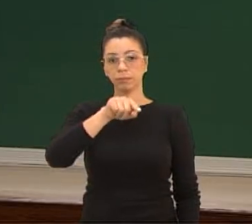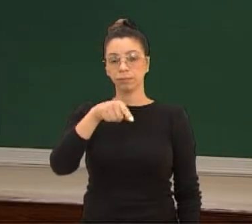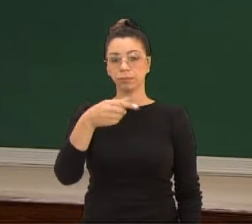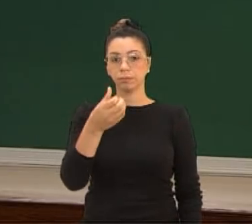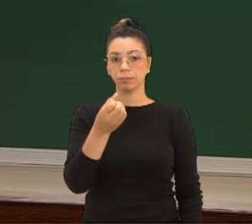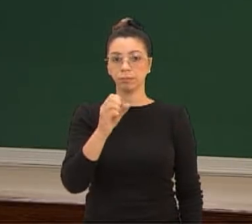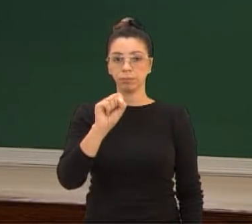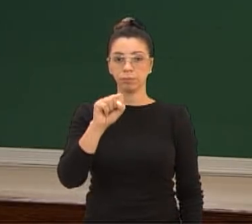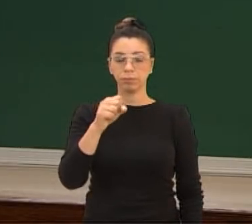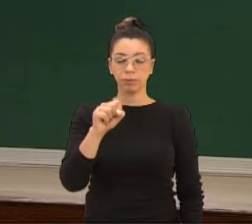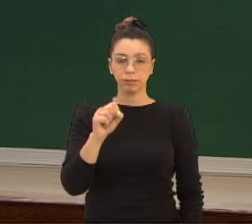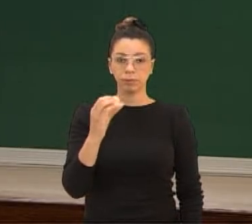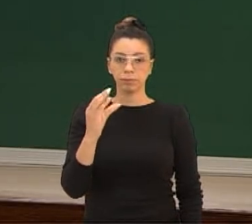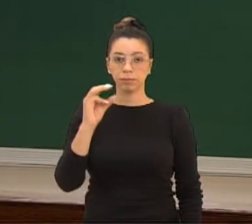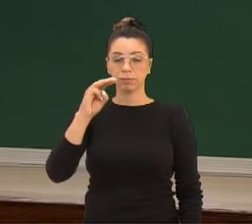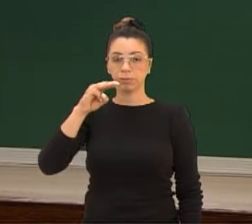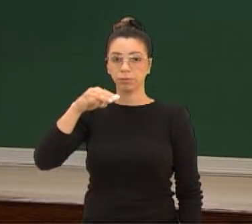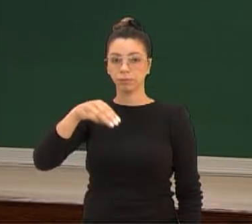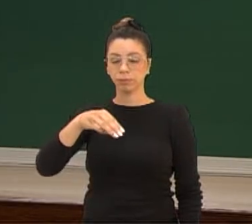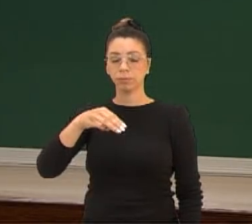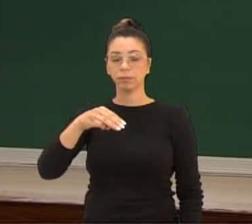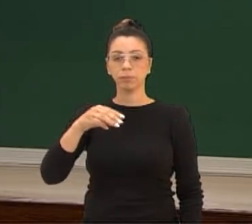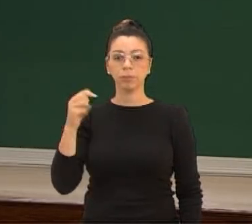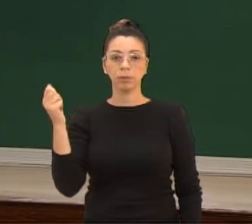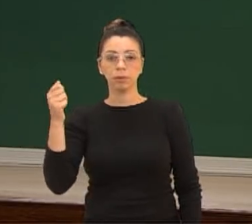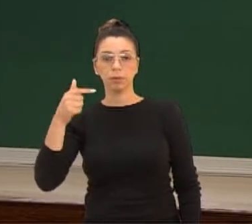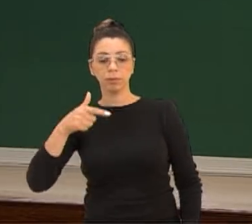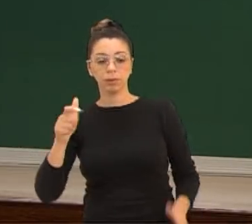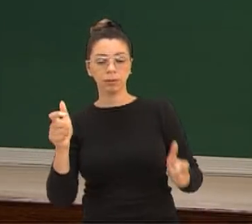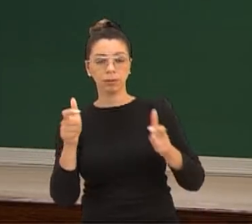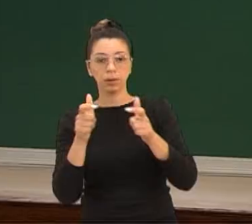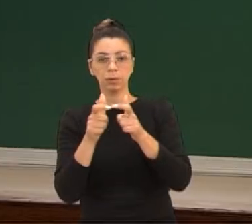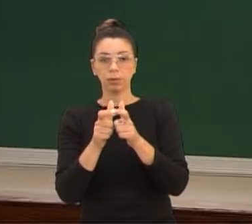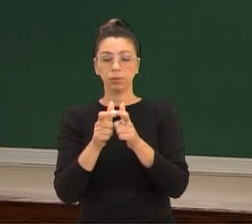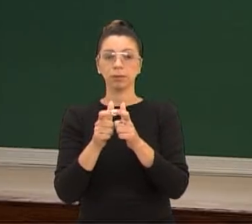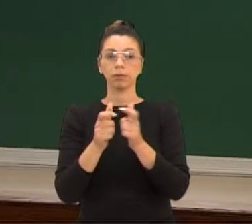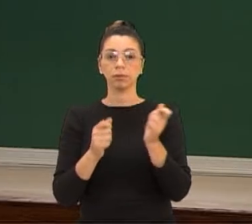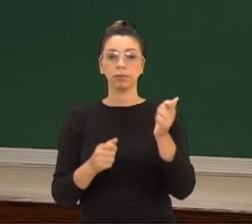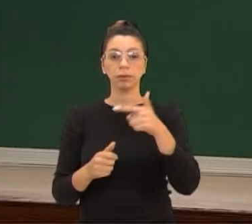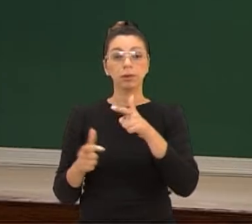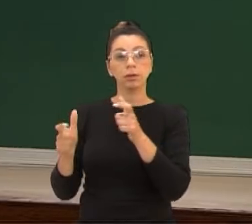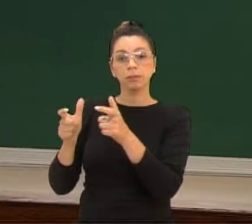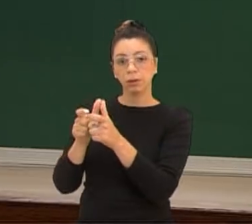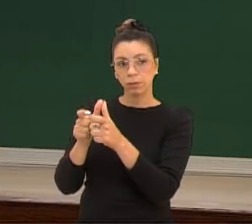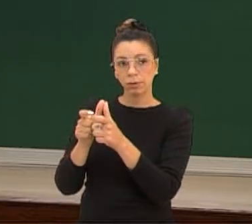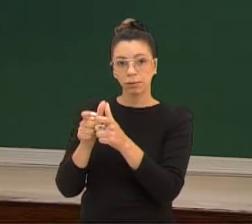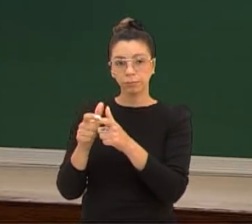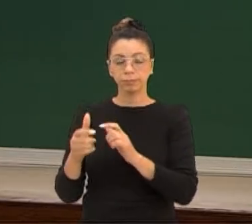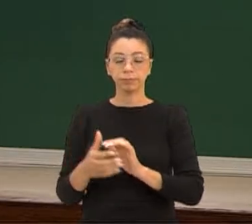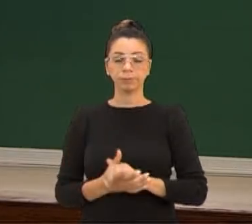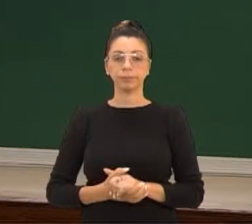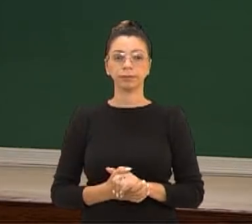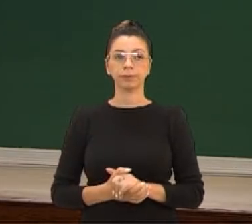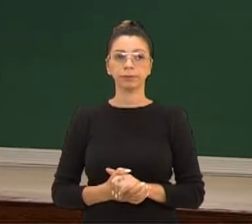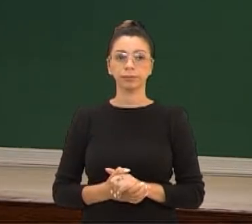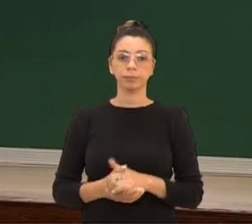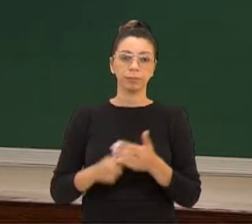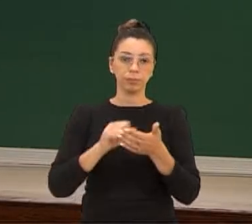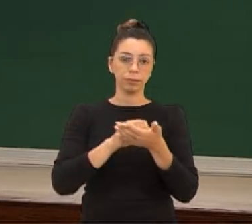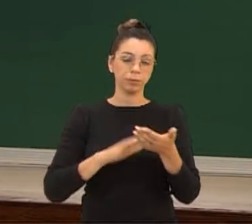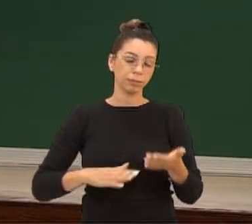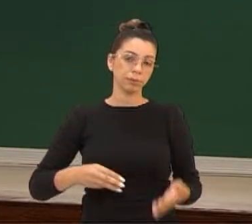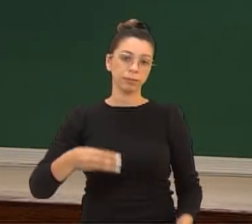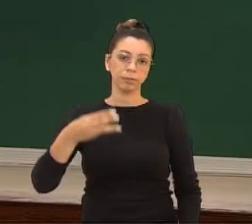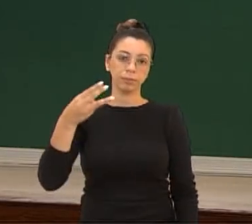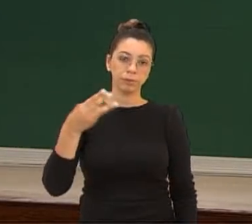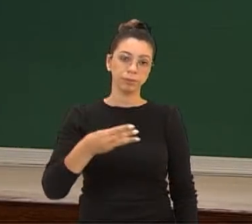37,68 centímetros a mais que a circunferência menor, ok? Vamos lá. O exercício